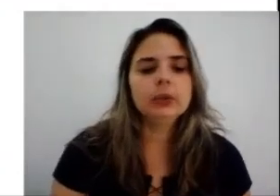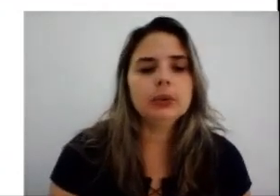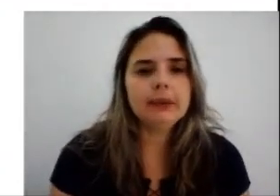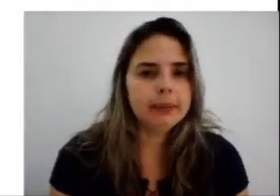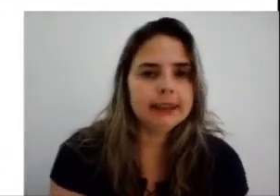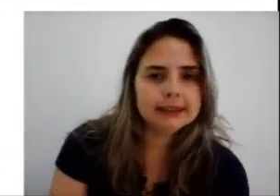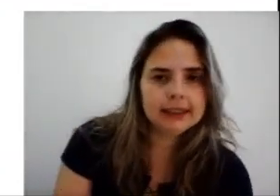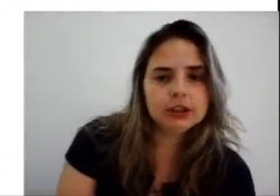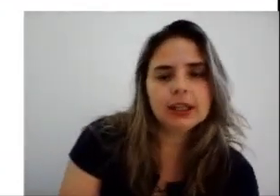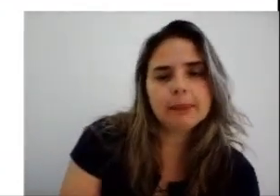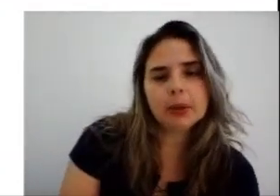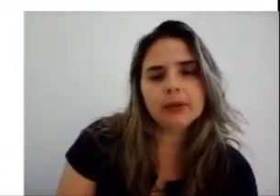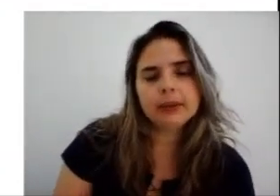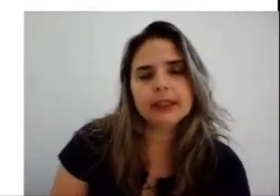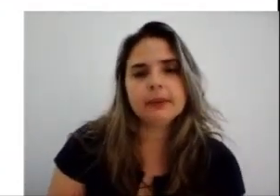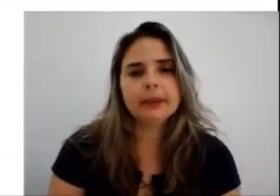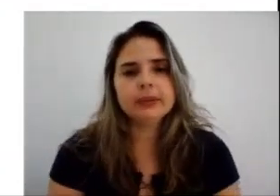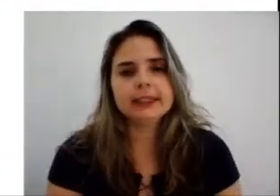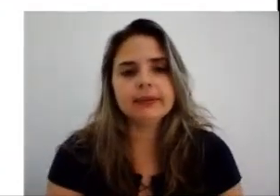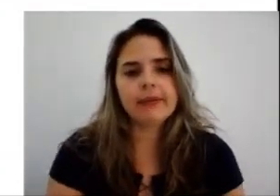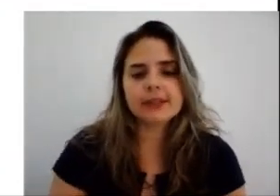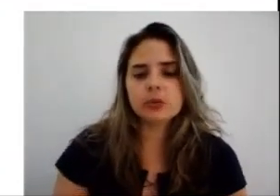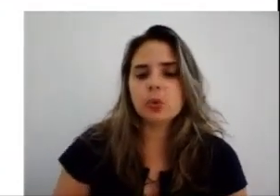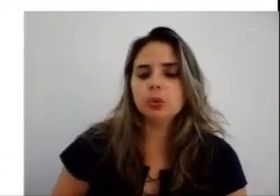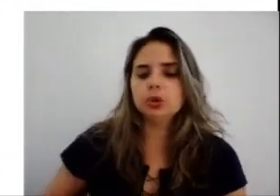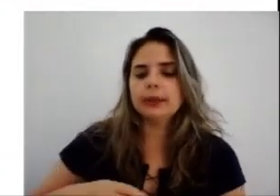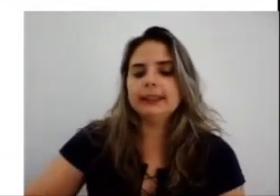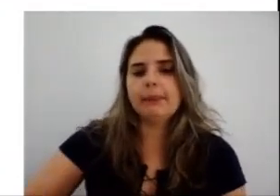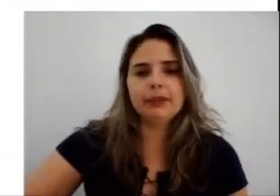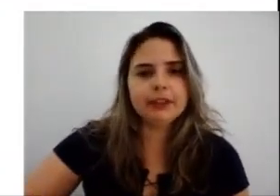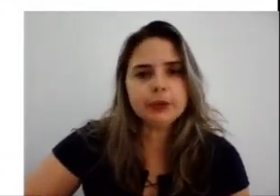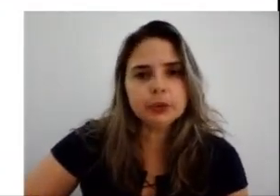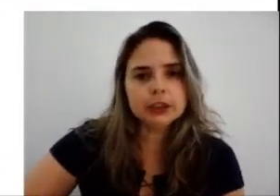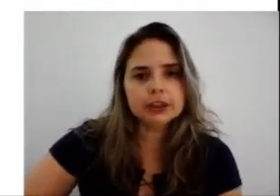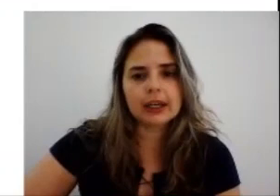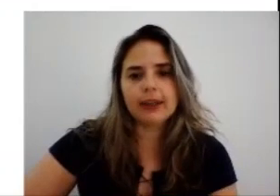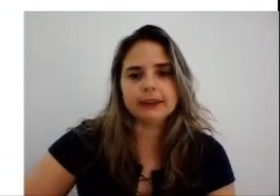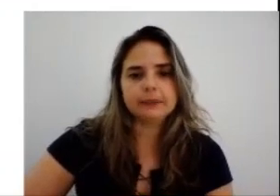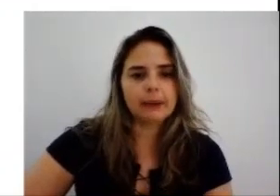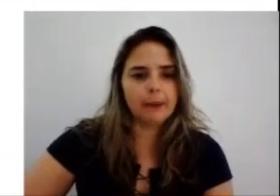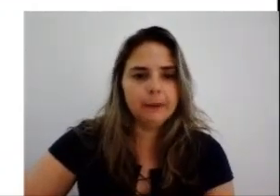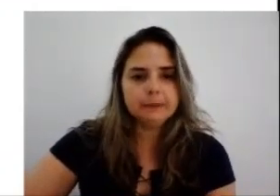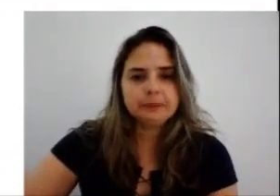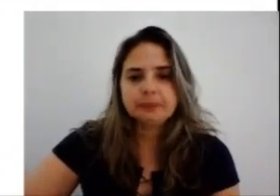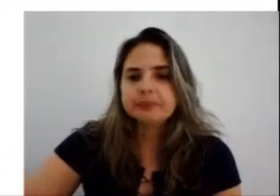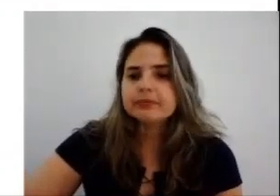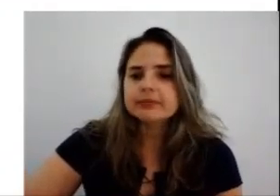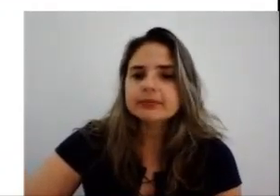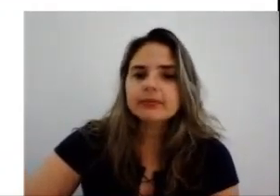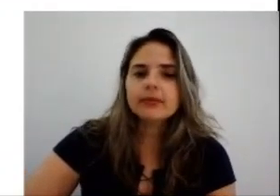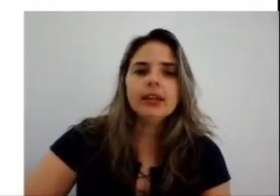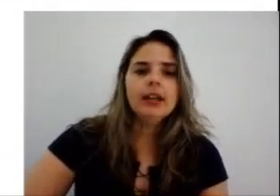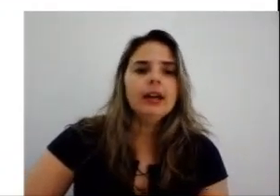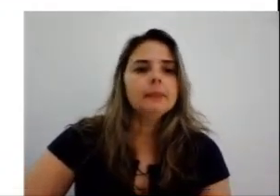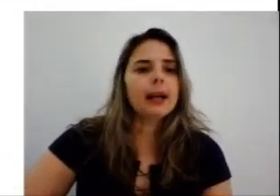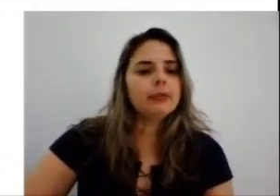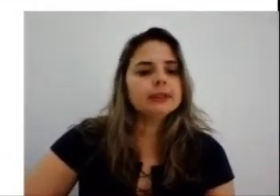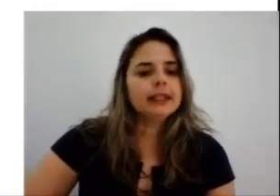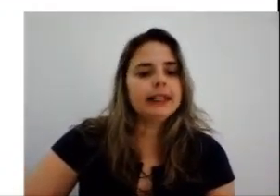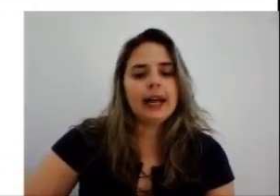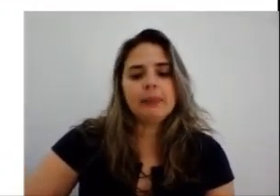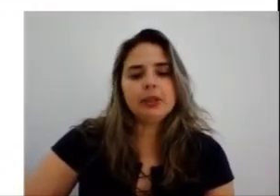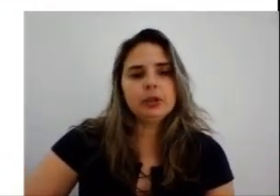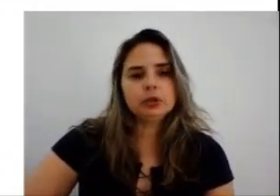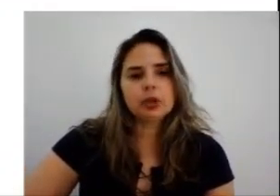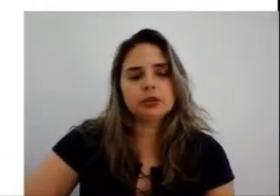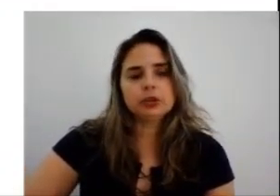um conteúdo aí presente na prova, né, para você que vai fazer o concurso aí da prefeitura de Itaguaí, tá bom? Para você